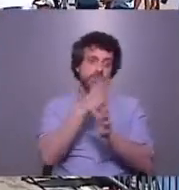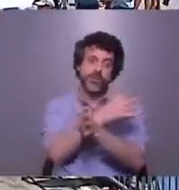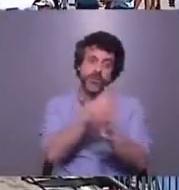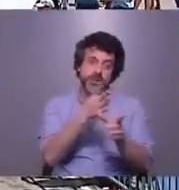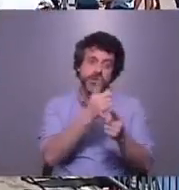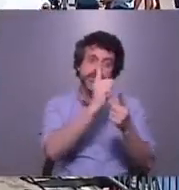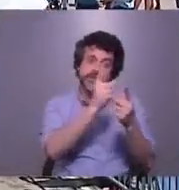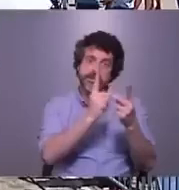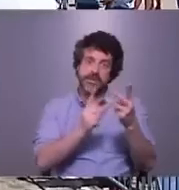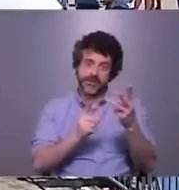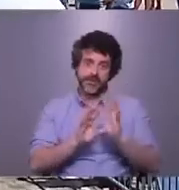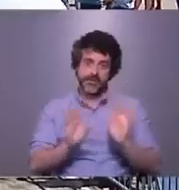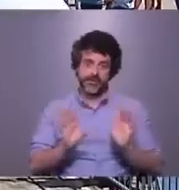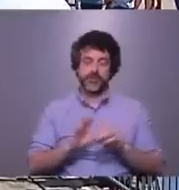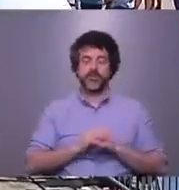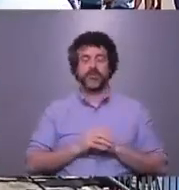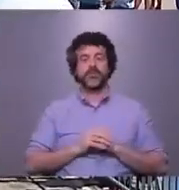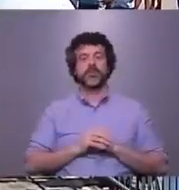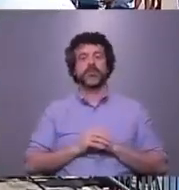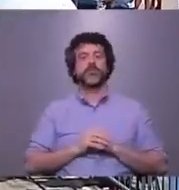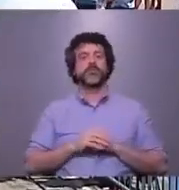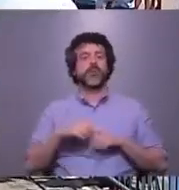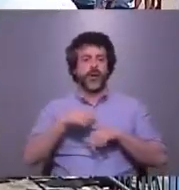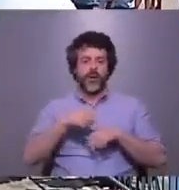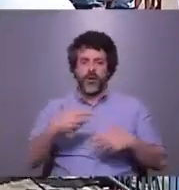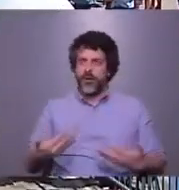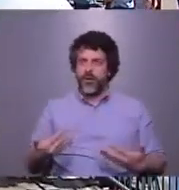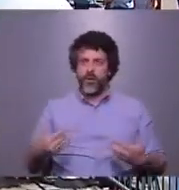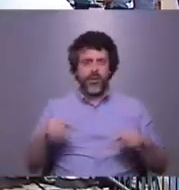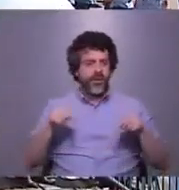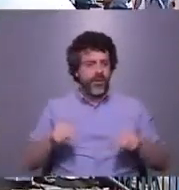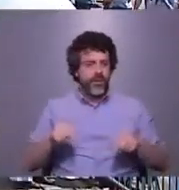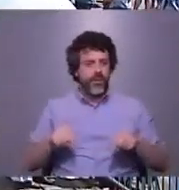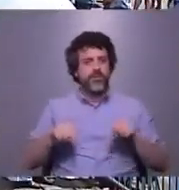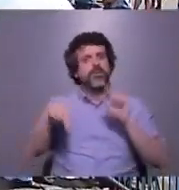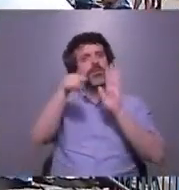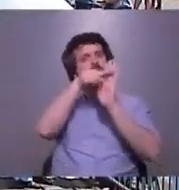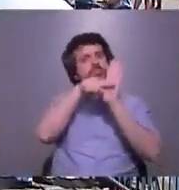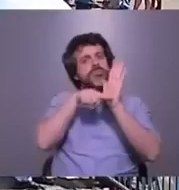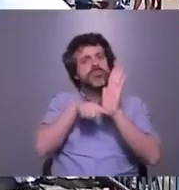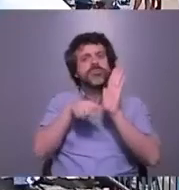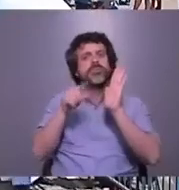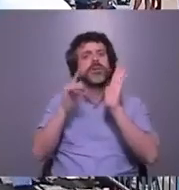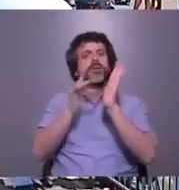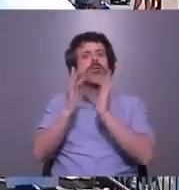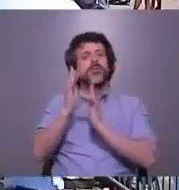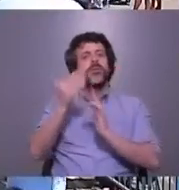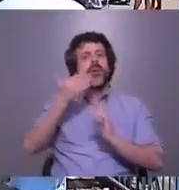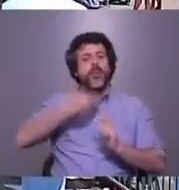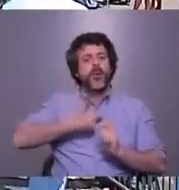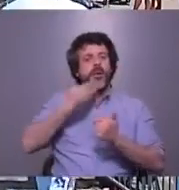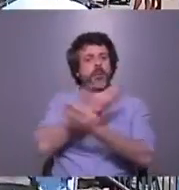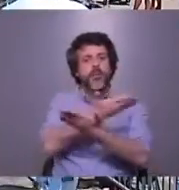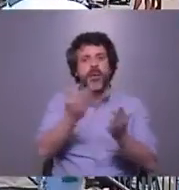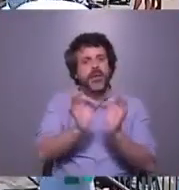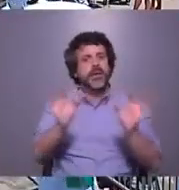e precisas. Também hoje, o mandamento do Senhor Jesus se repete: ide.